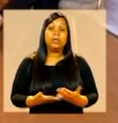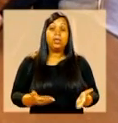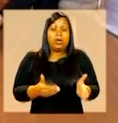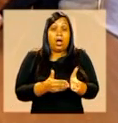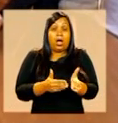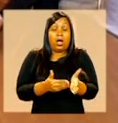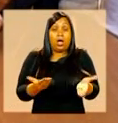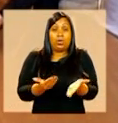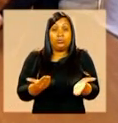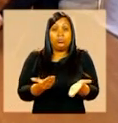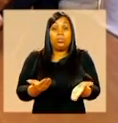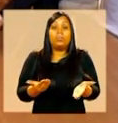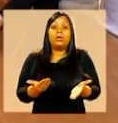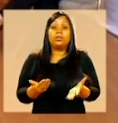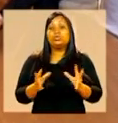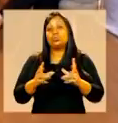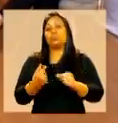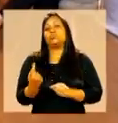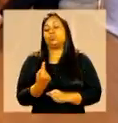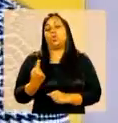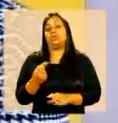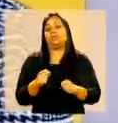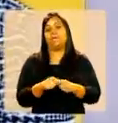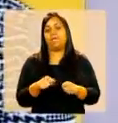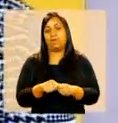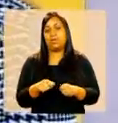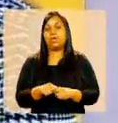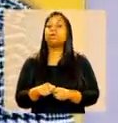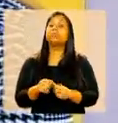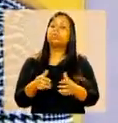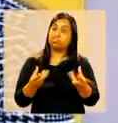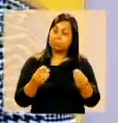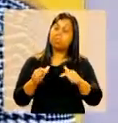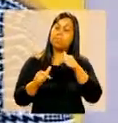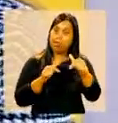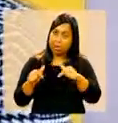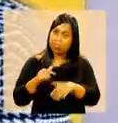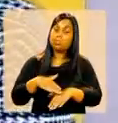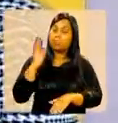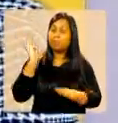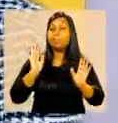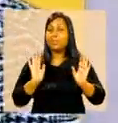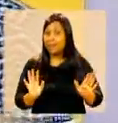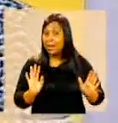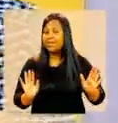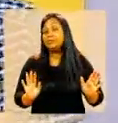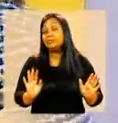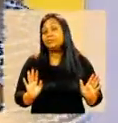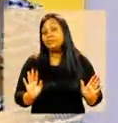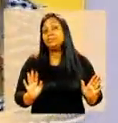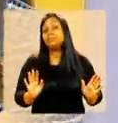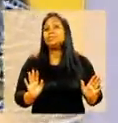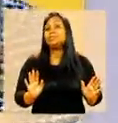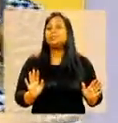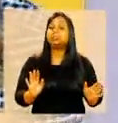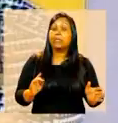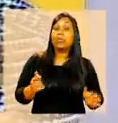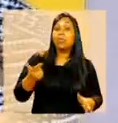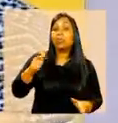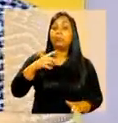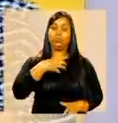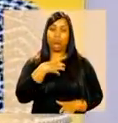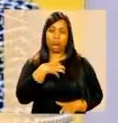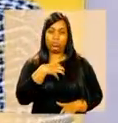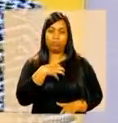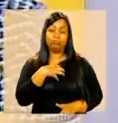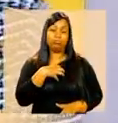E ultimamente eu até tenho feito tudo sozinha. Dá mais trabalho, mas é um outro